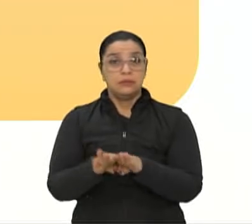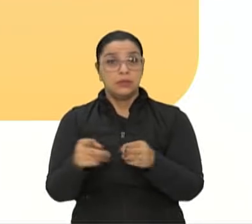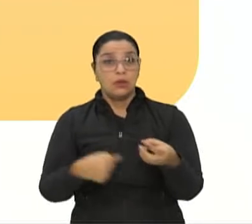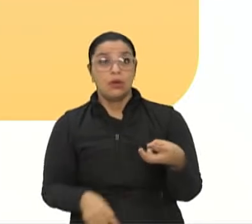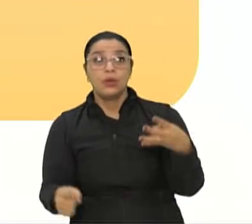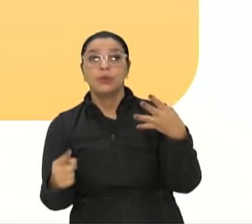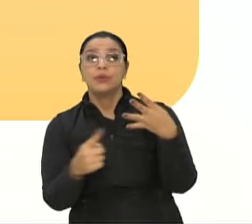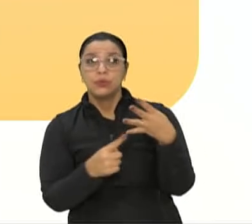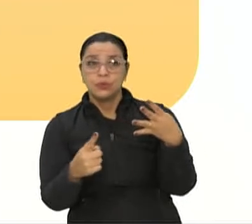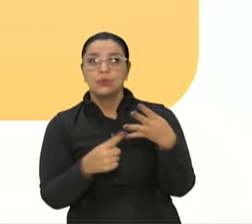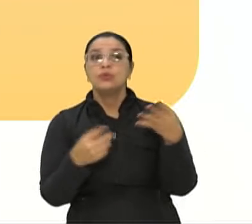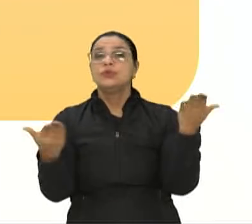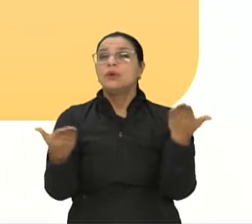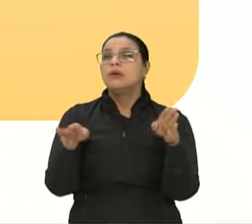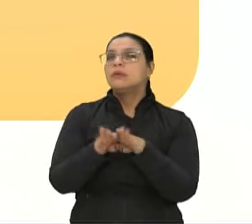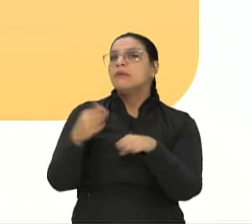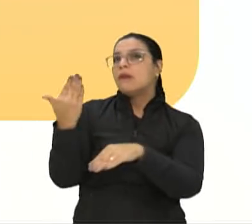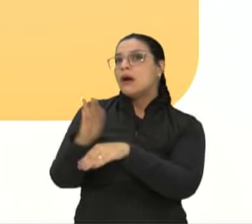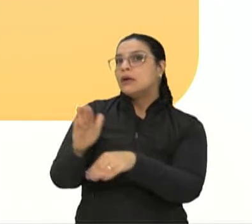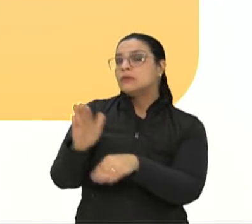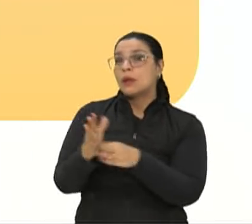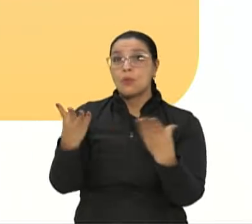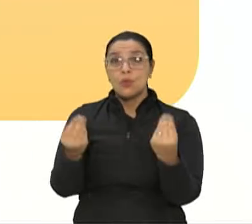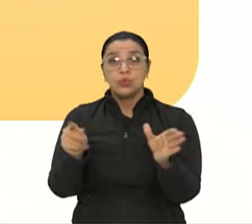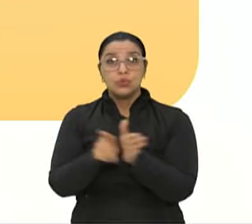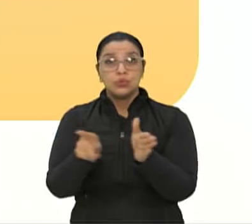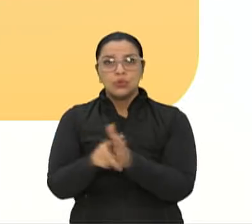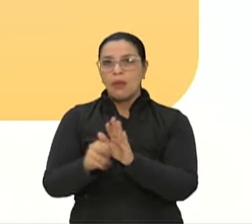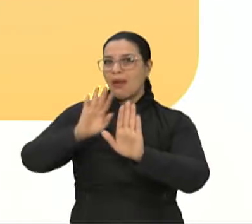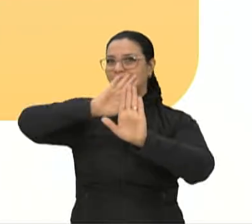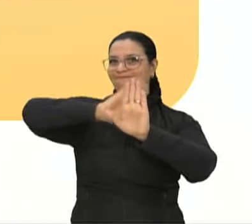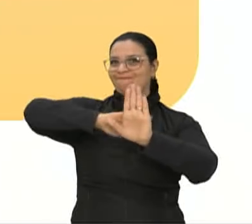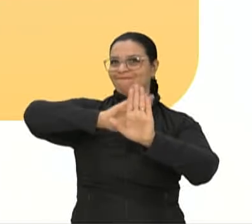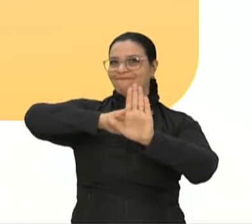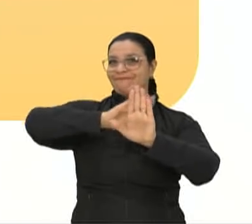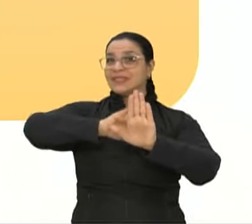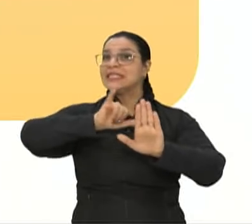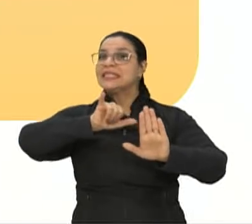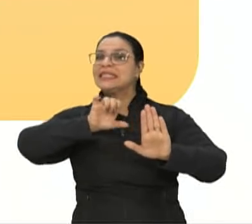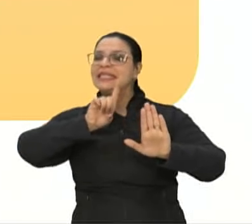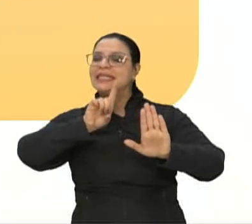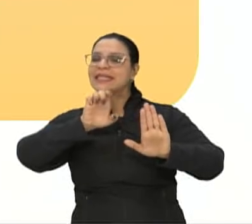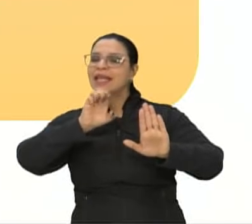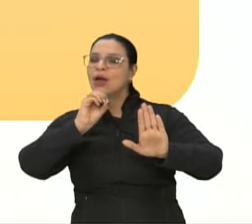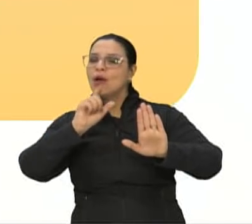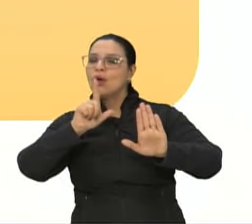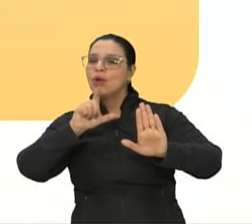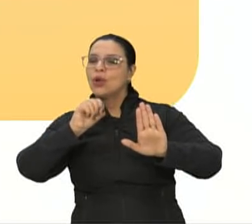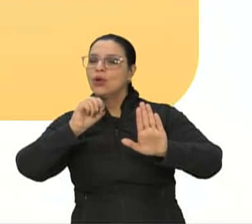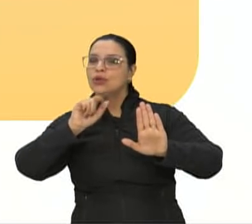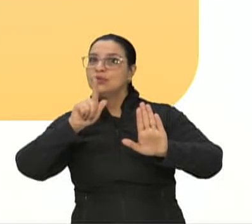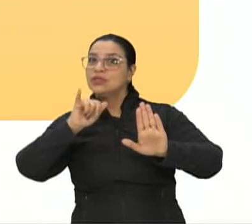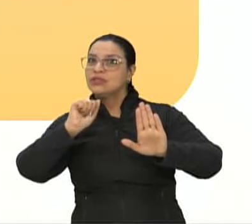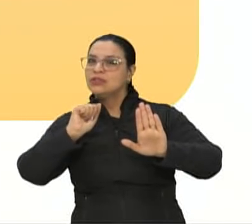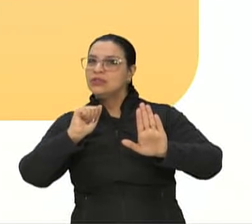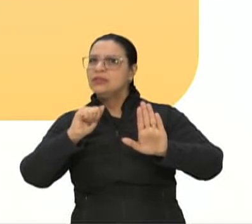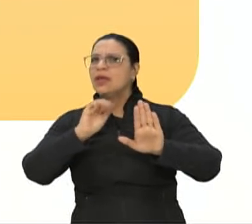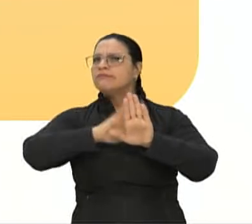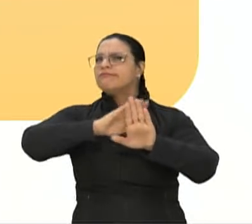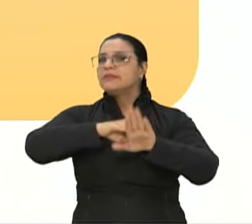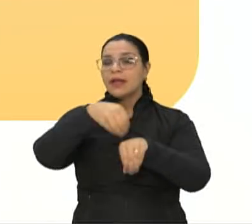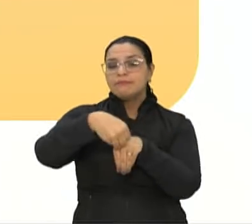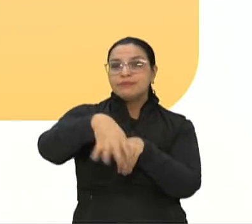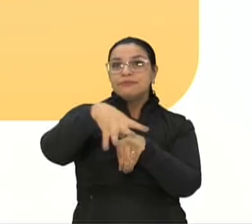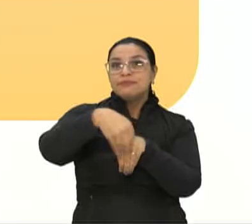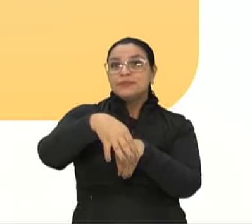vai colaborar bastante do ponto de vista ideológico, de você levar conhecimento para as pessoas, vai